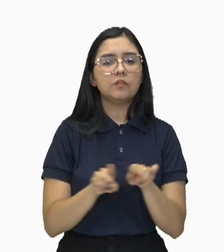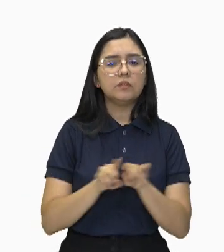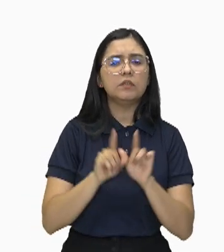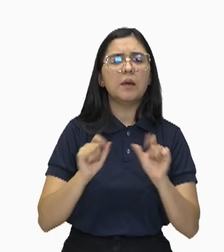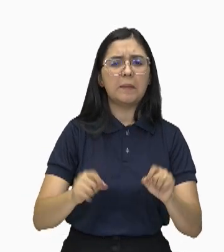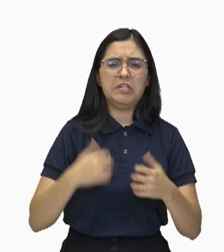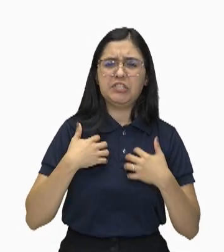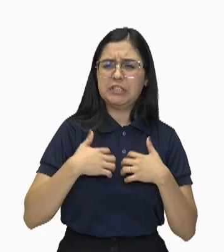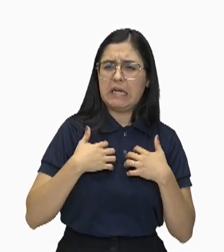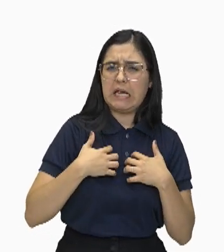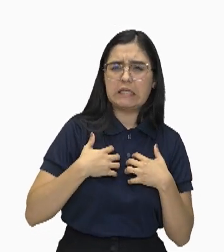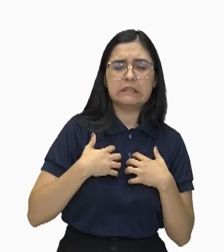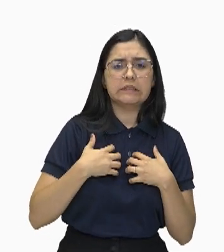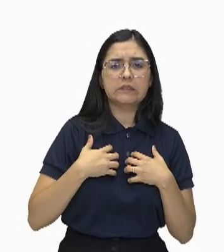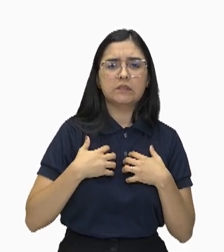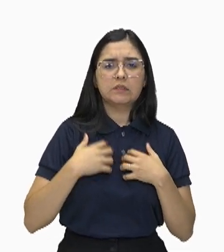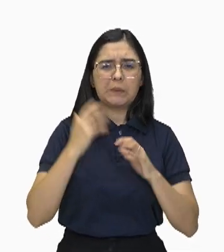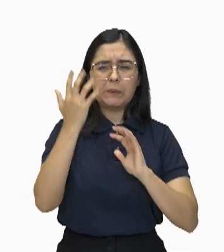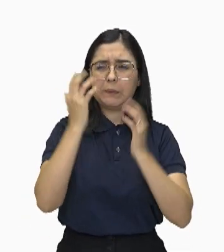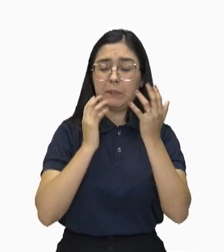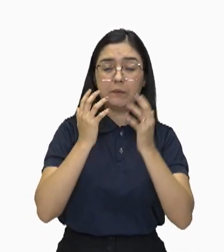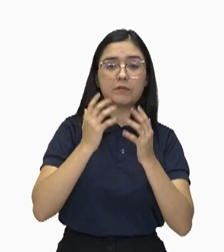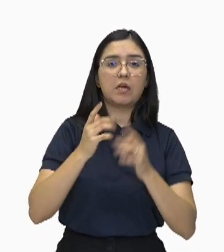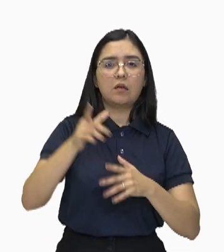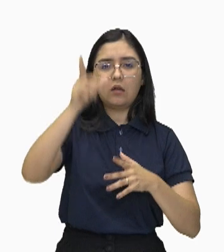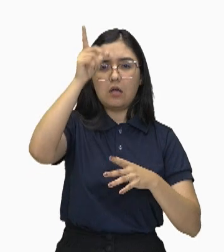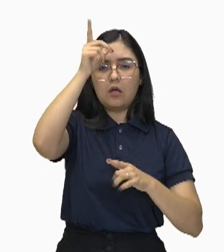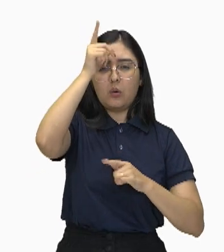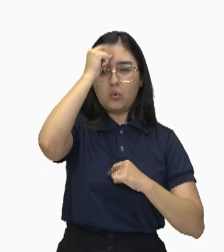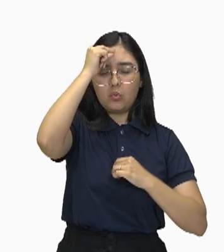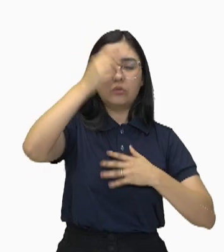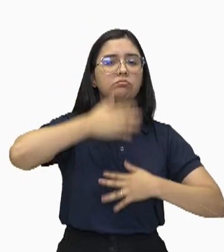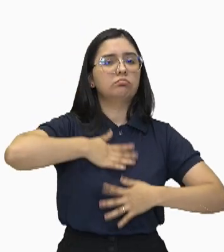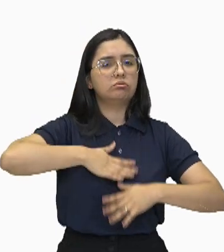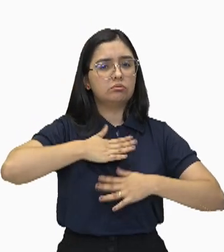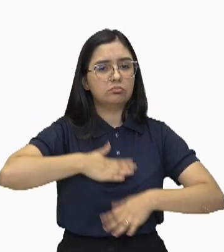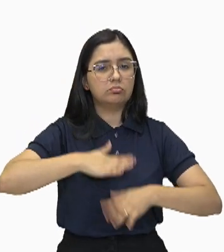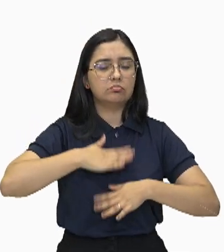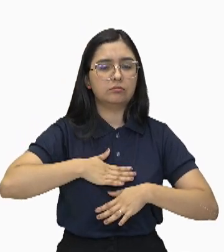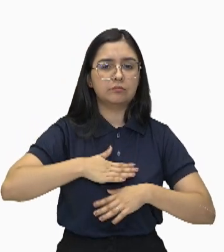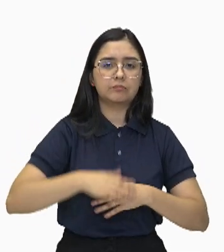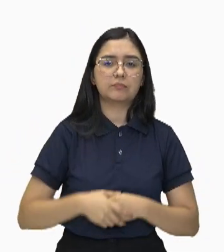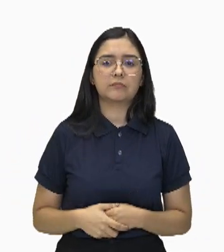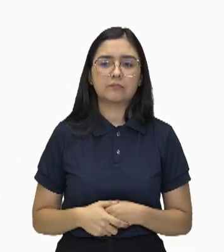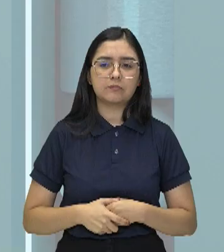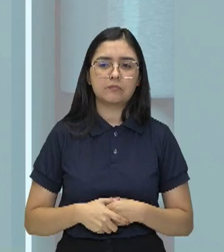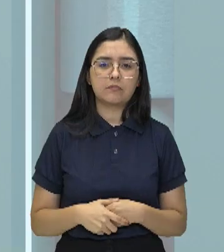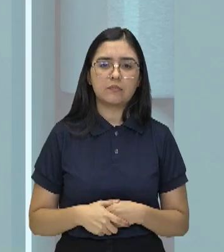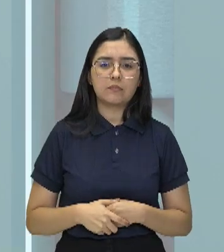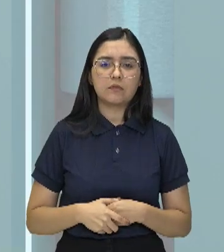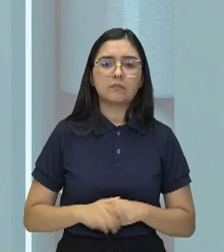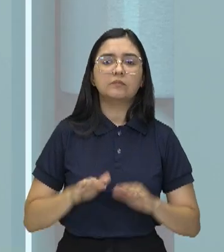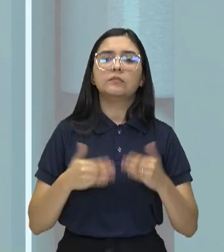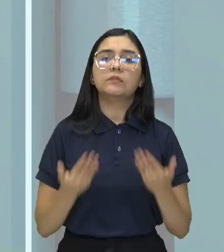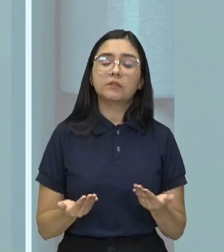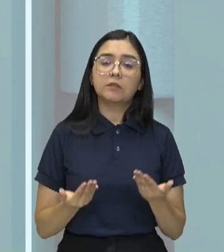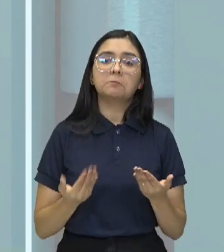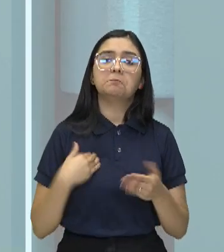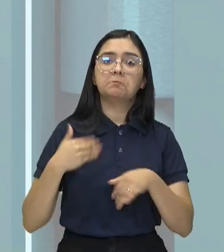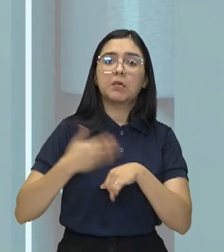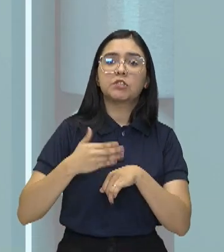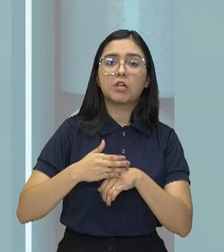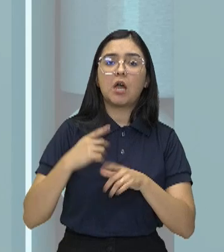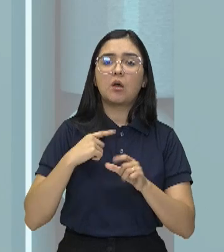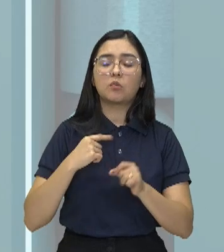do estresse, porque pode ser uma forma relaxante de exercitar a mente. Então, gente, praticar